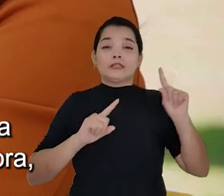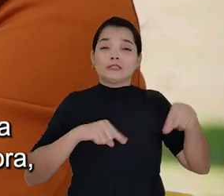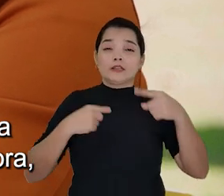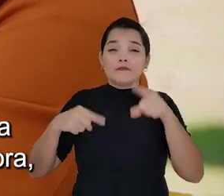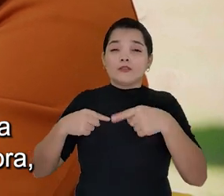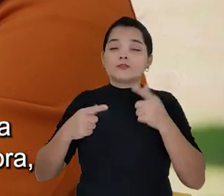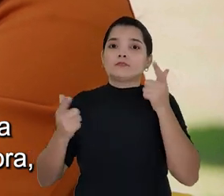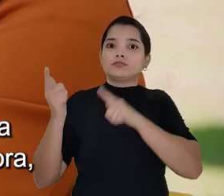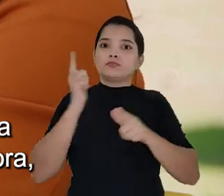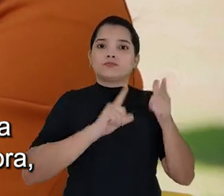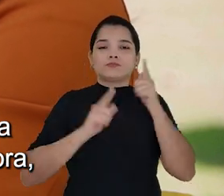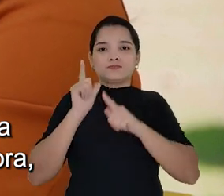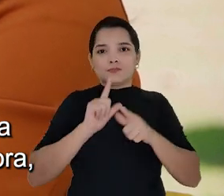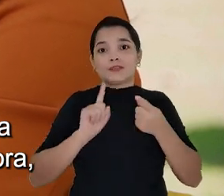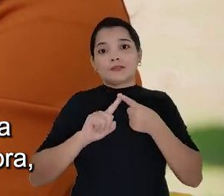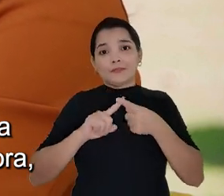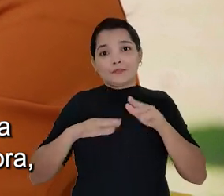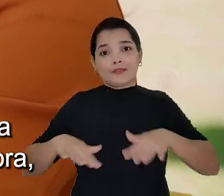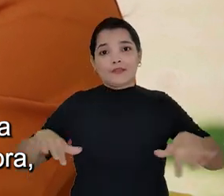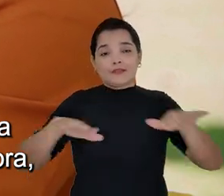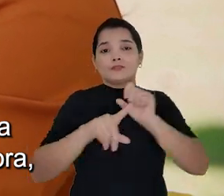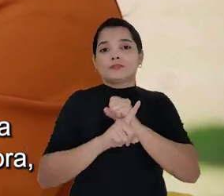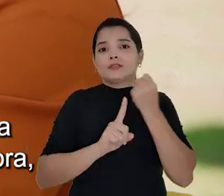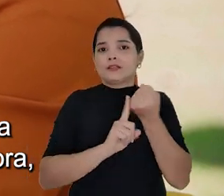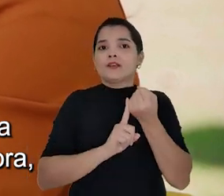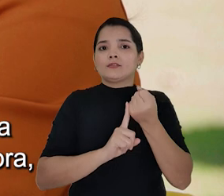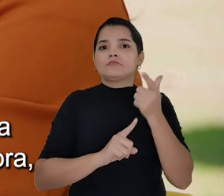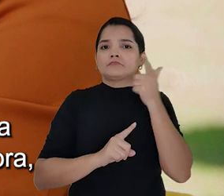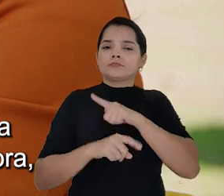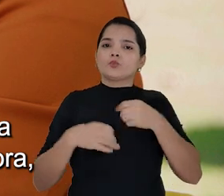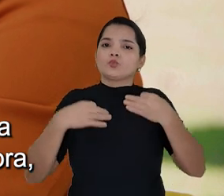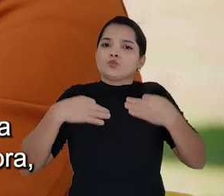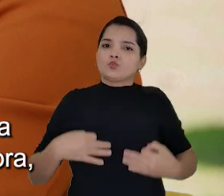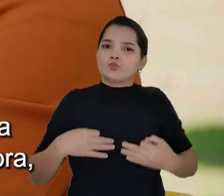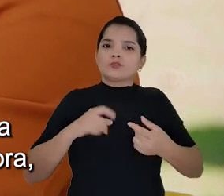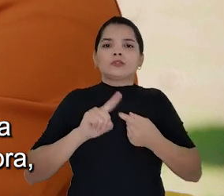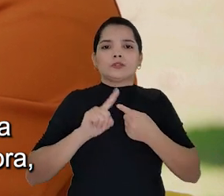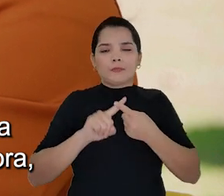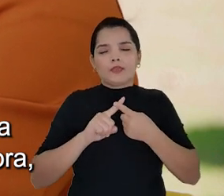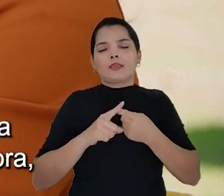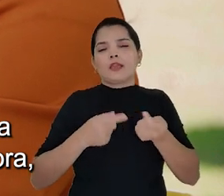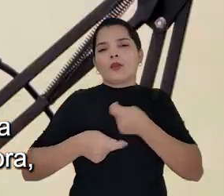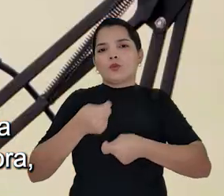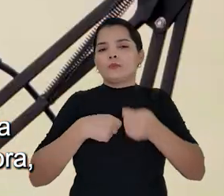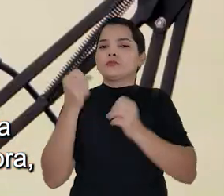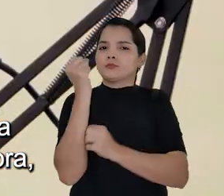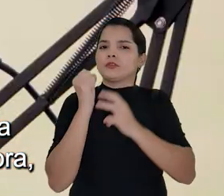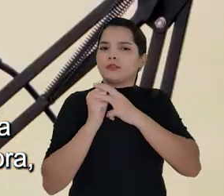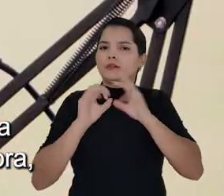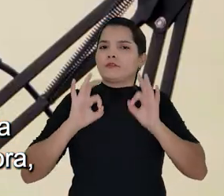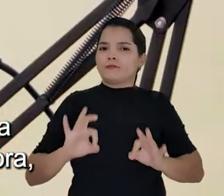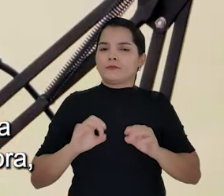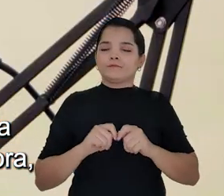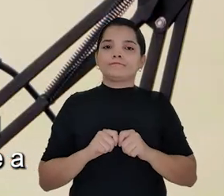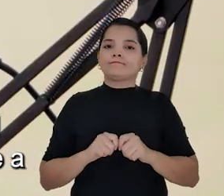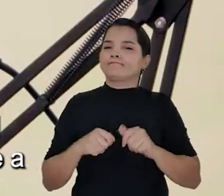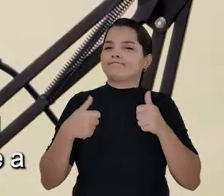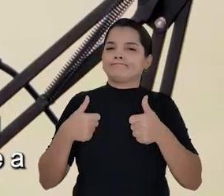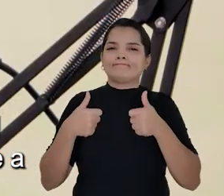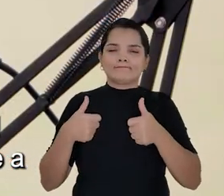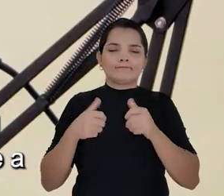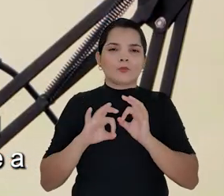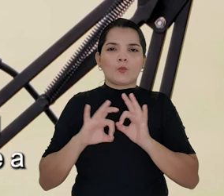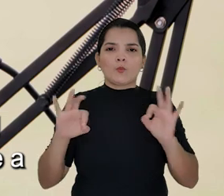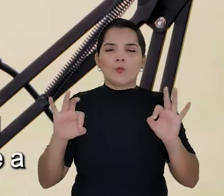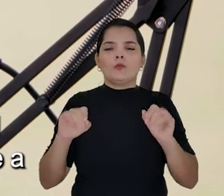desafios e tornar a sociedade cada vez mais justa e economicamente sustentável perfeitamente agora o